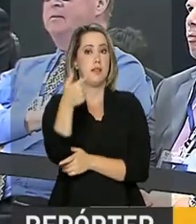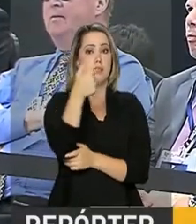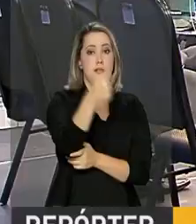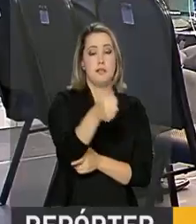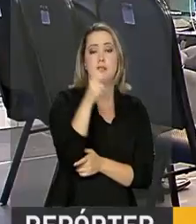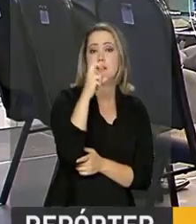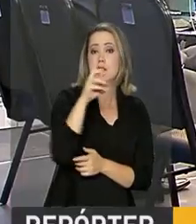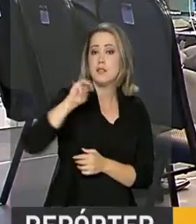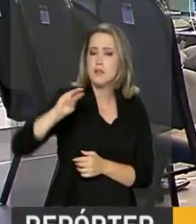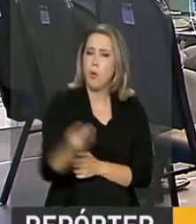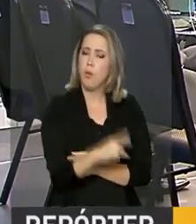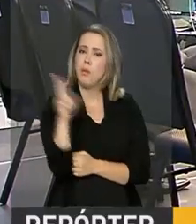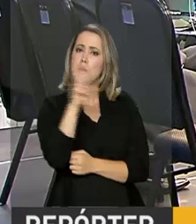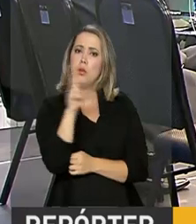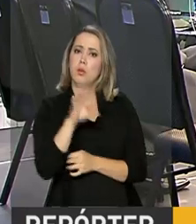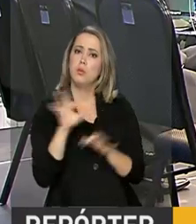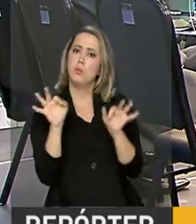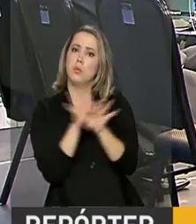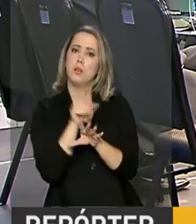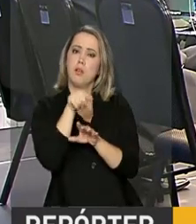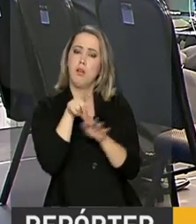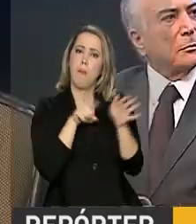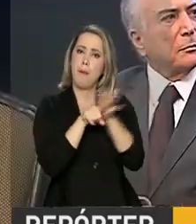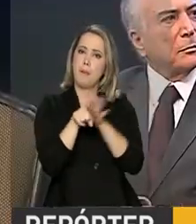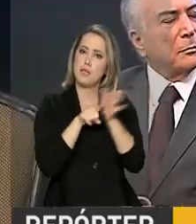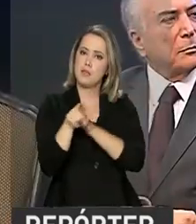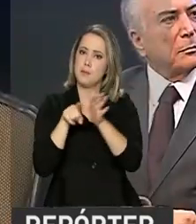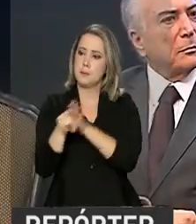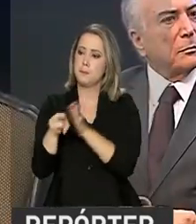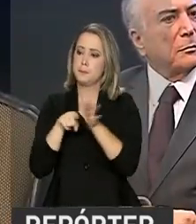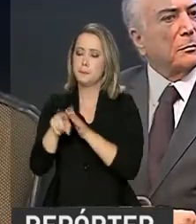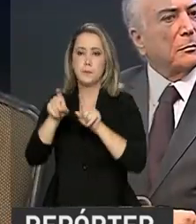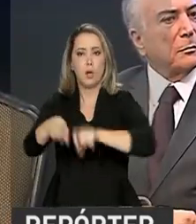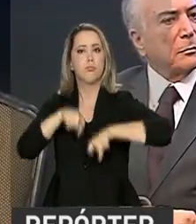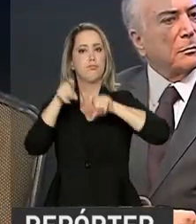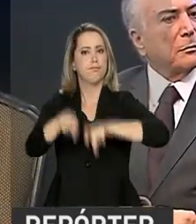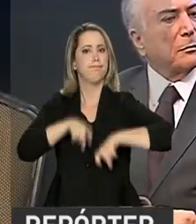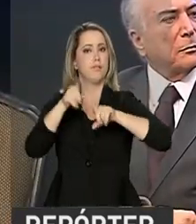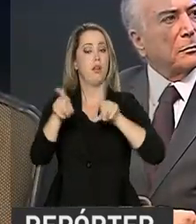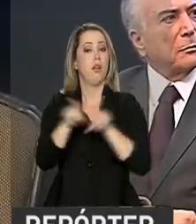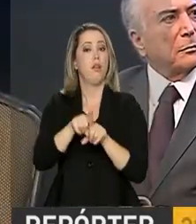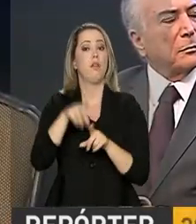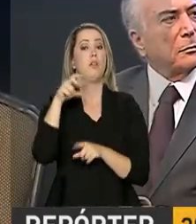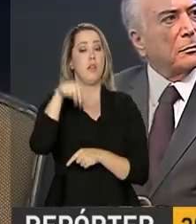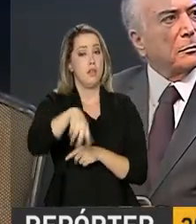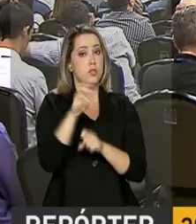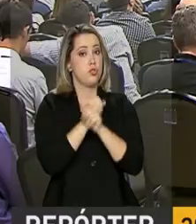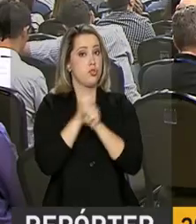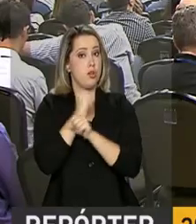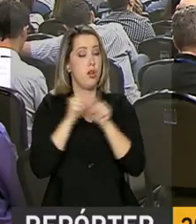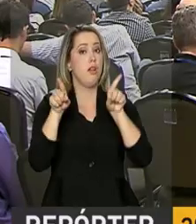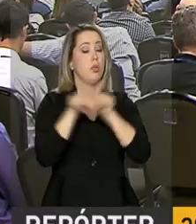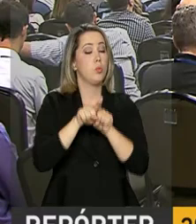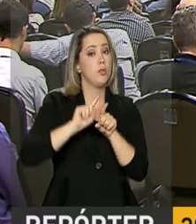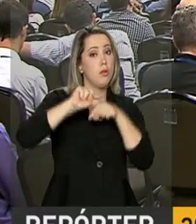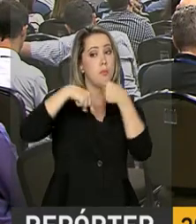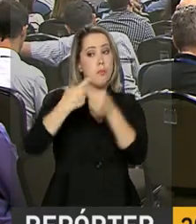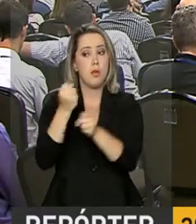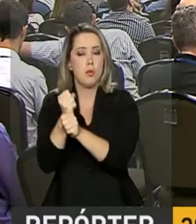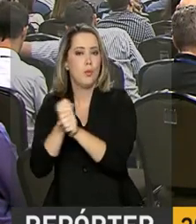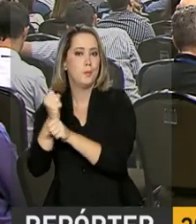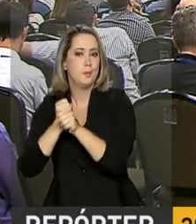de reais para a realização da pesquisa no campo, 505 milhões em 2017 e o restante